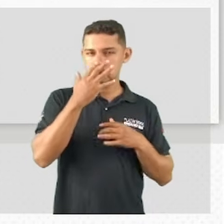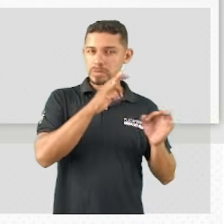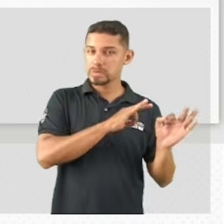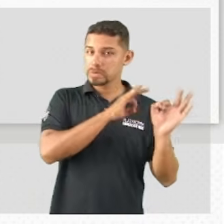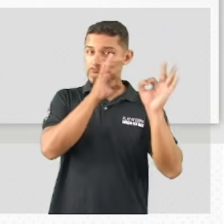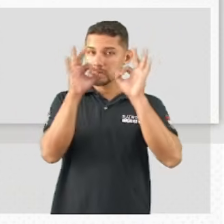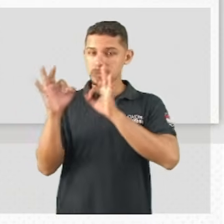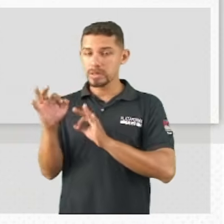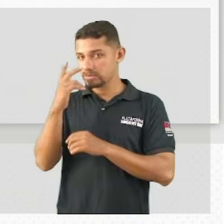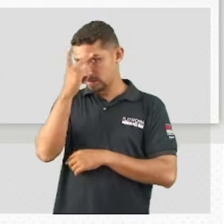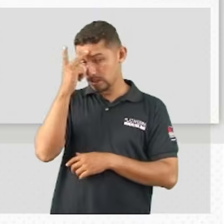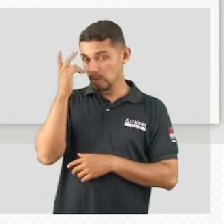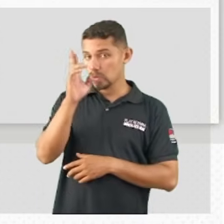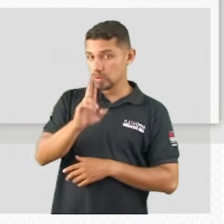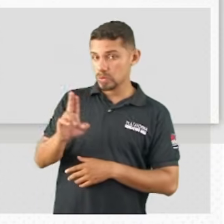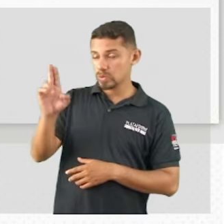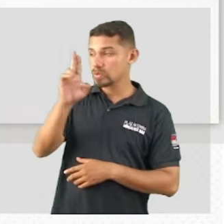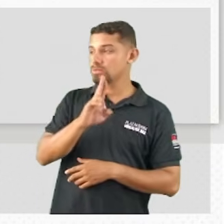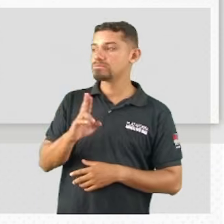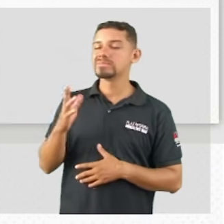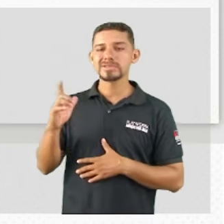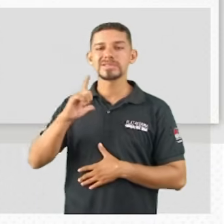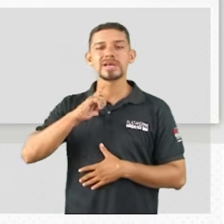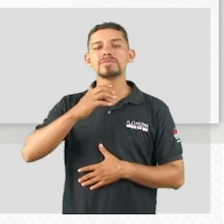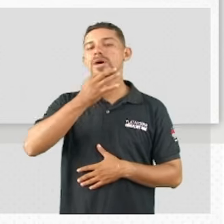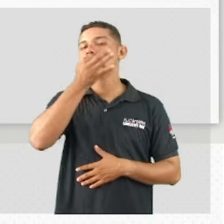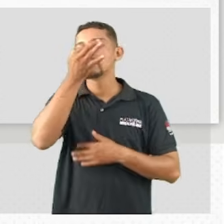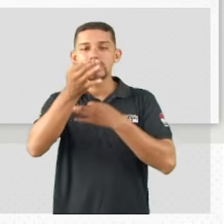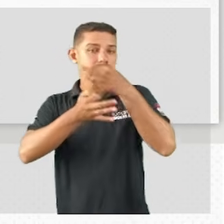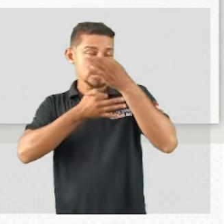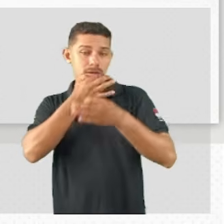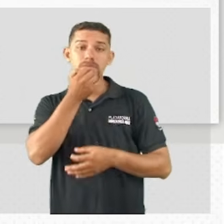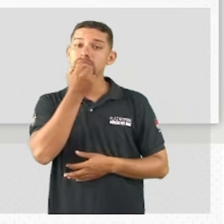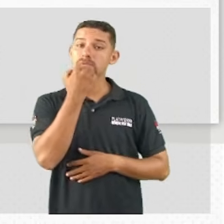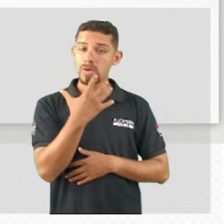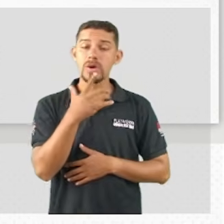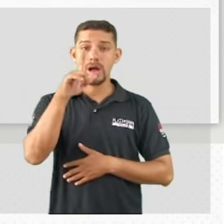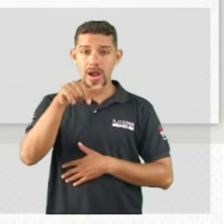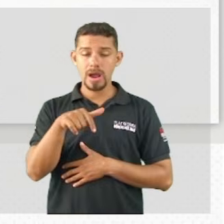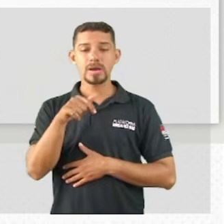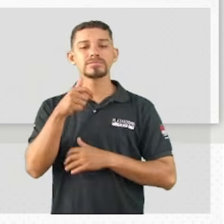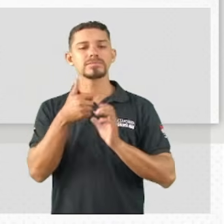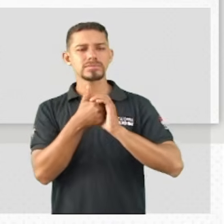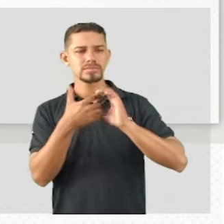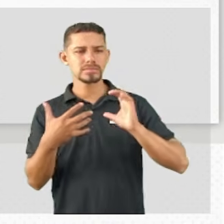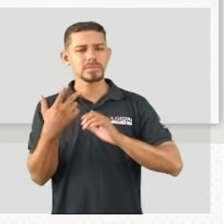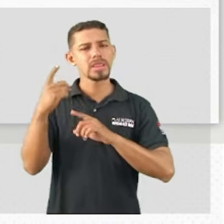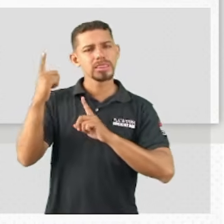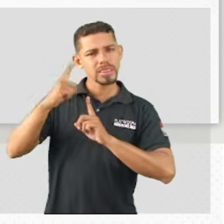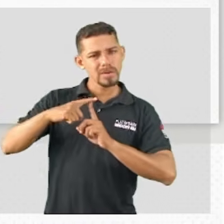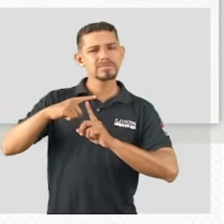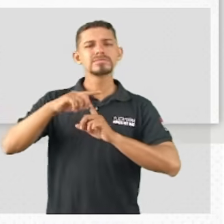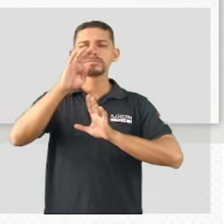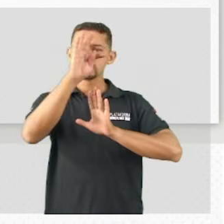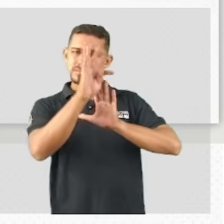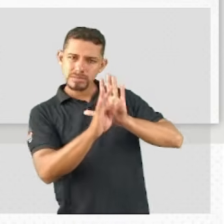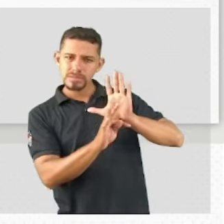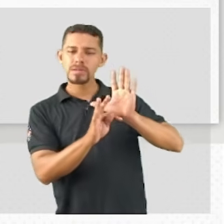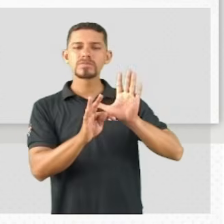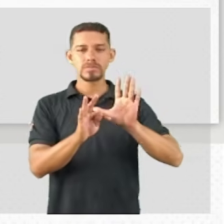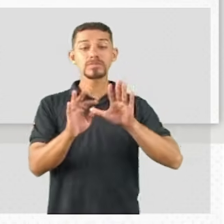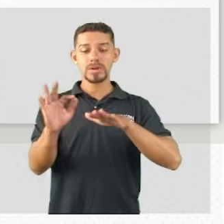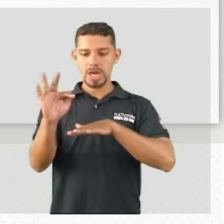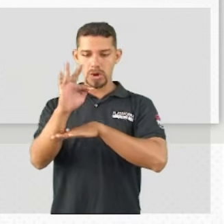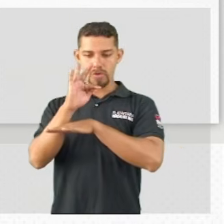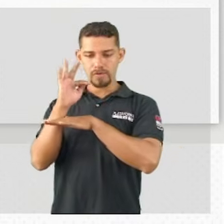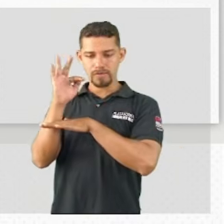pessoas usam uma linguagem formal, eles têm uma argumentação muito boa e é uma característica desse tipo de texto, utilizar uma linguagem formal.